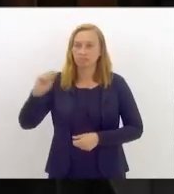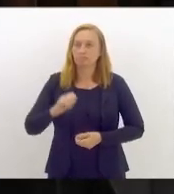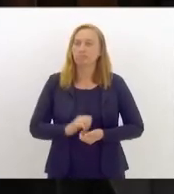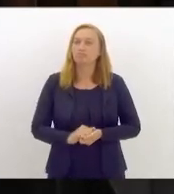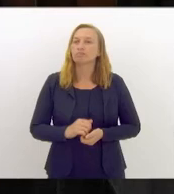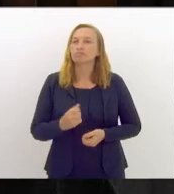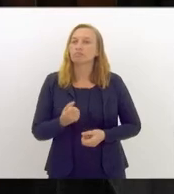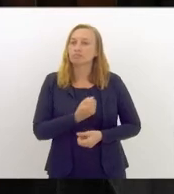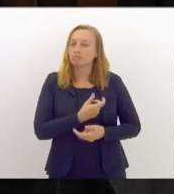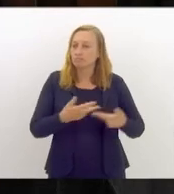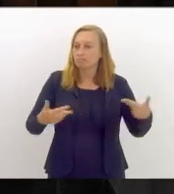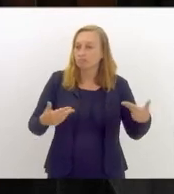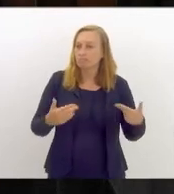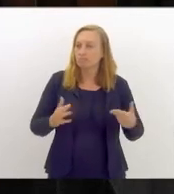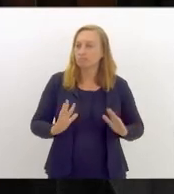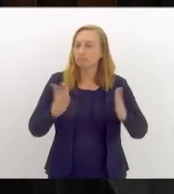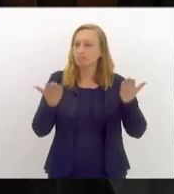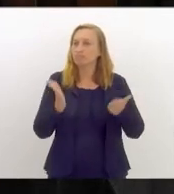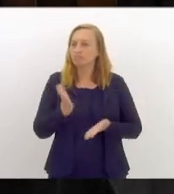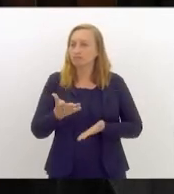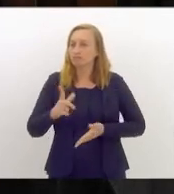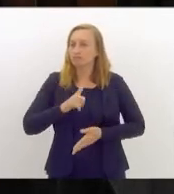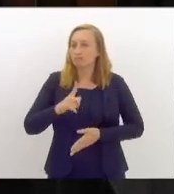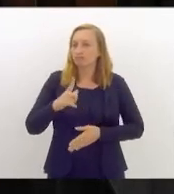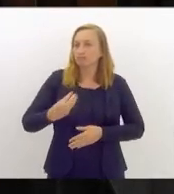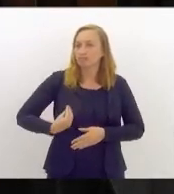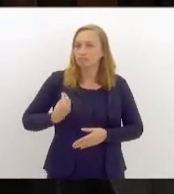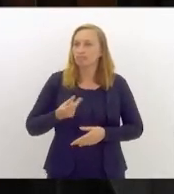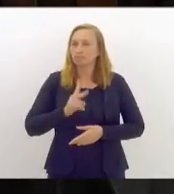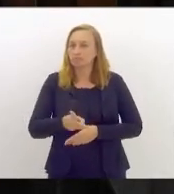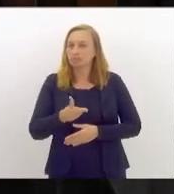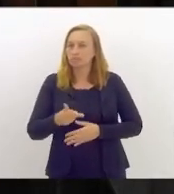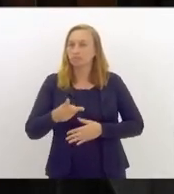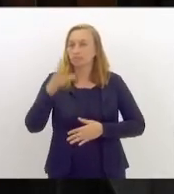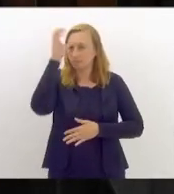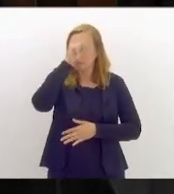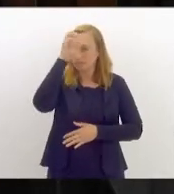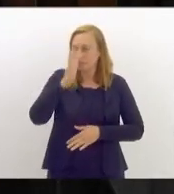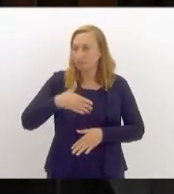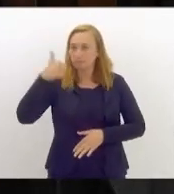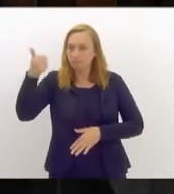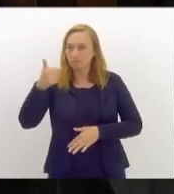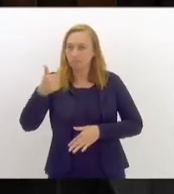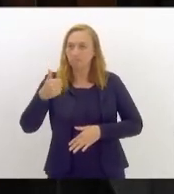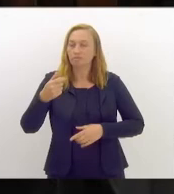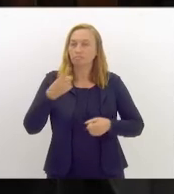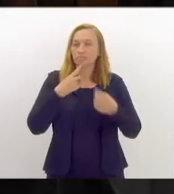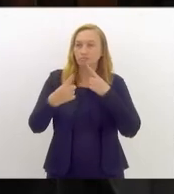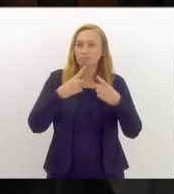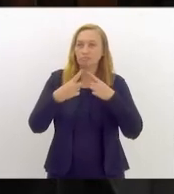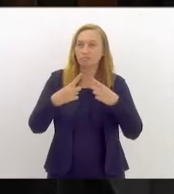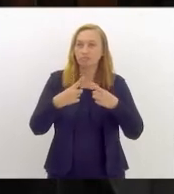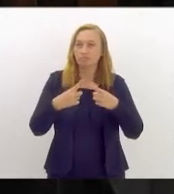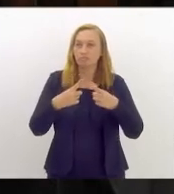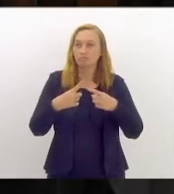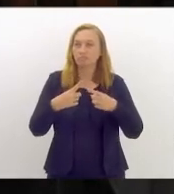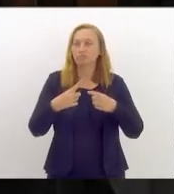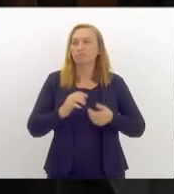nos inúmeros eventos que já participei na vida sempre aprendi com os melhores discursos são aqueles que não cansam a plateia